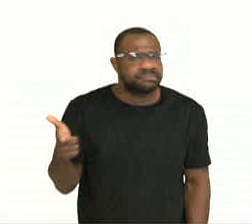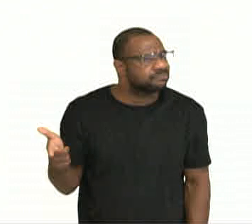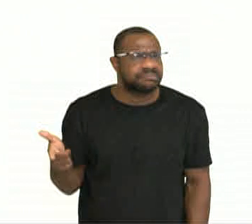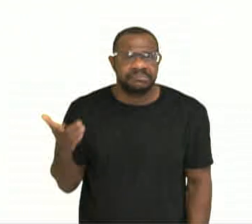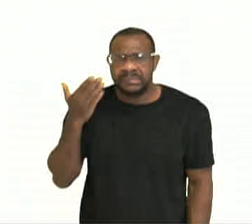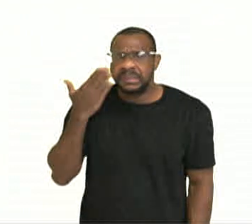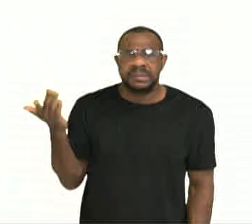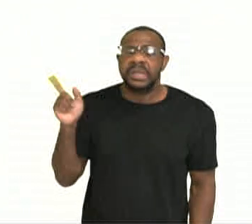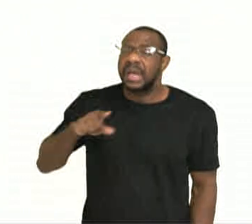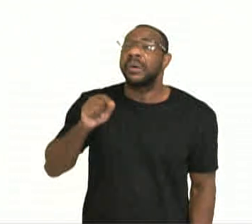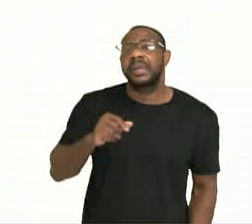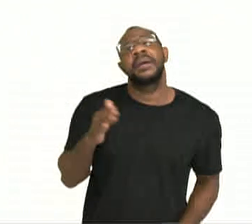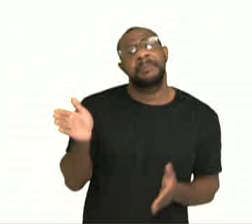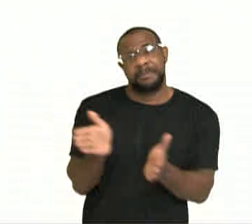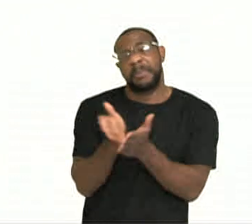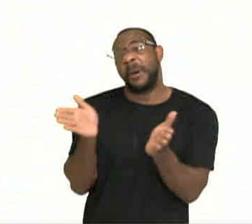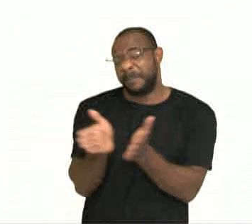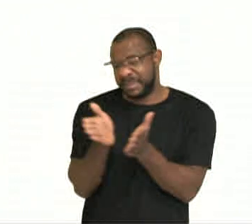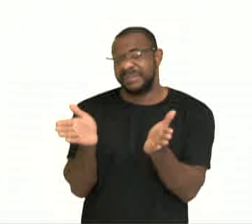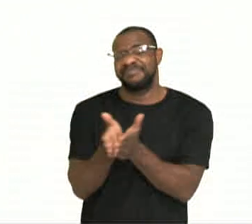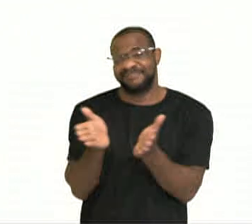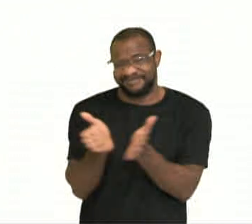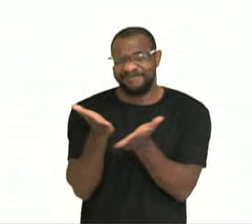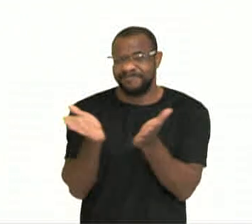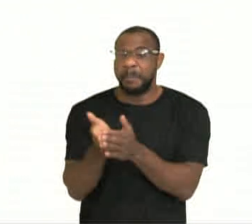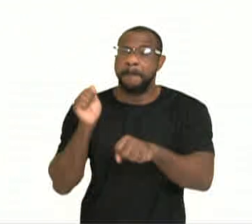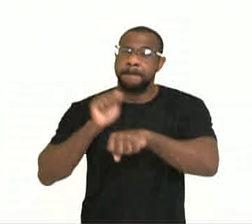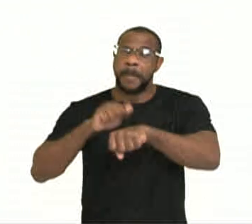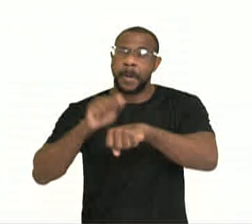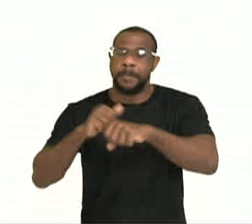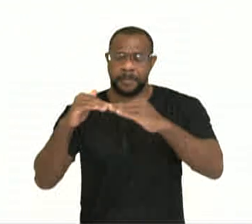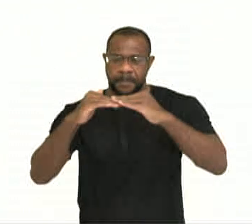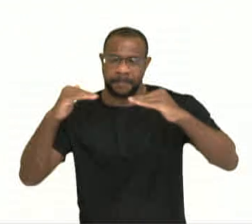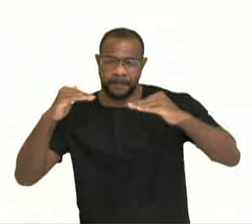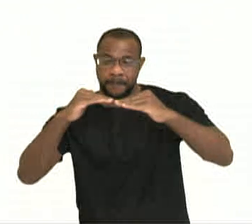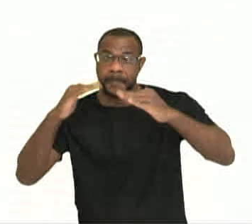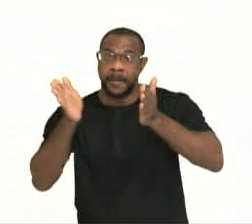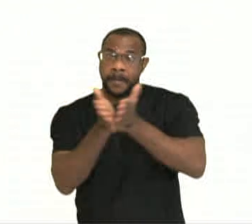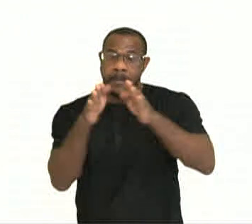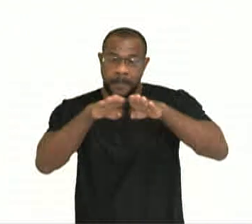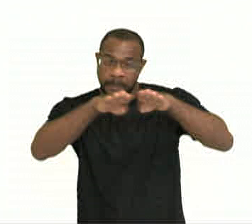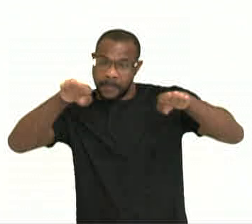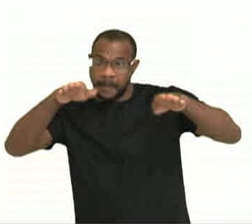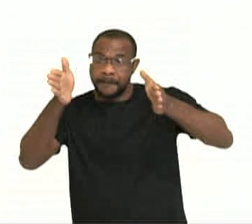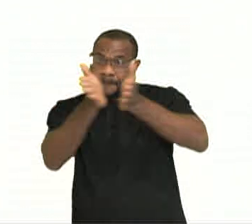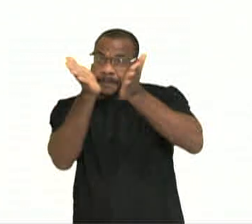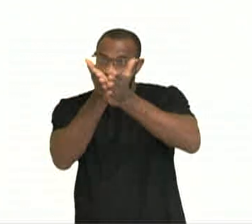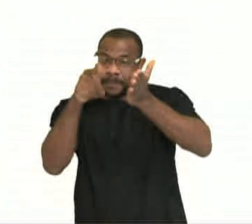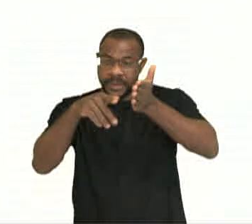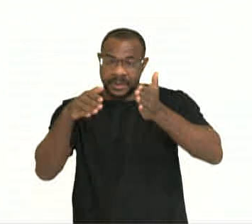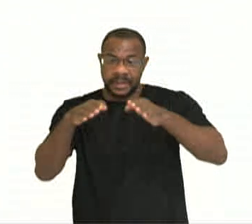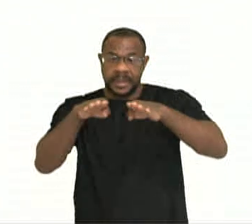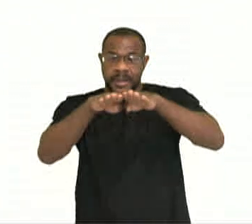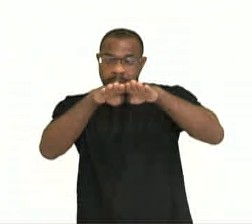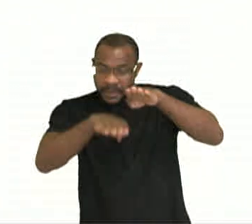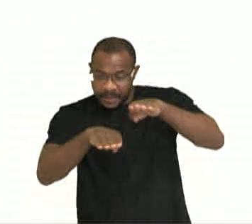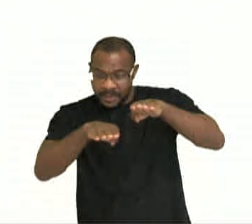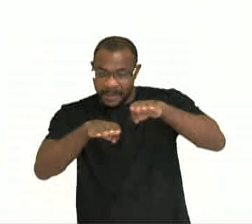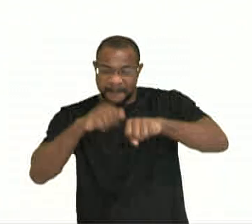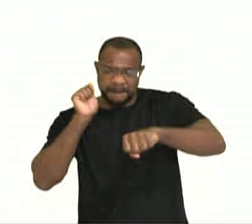está ali considerado um extremo pobre, né? Já os considerados pobres são aqueles que vivem com